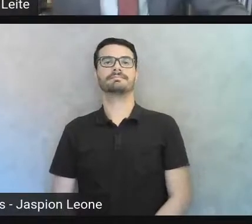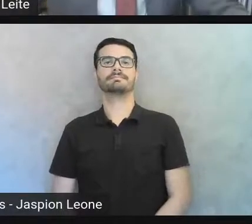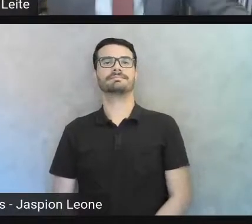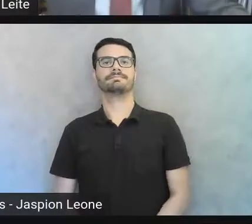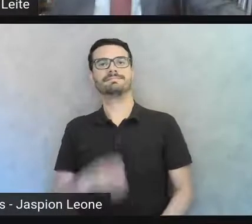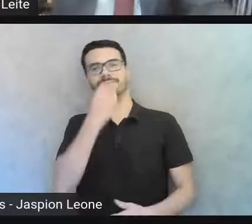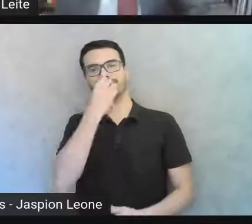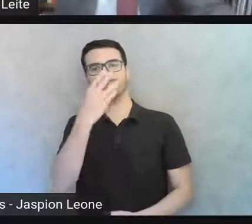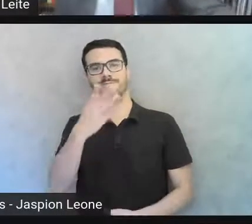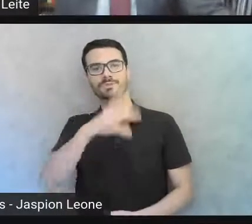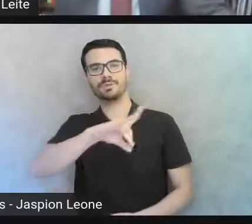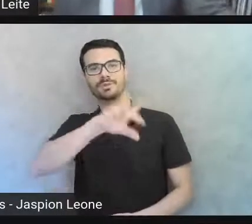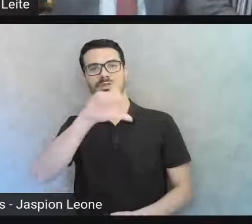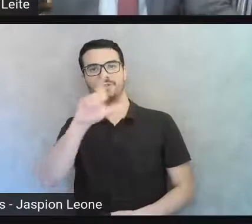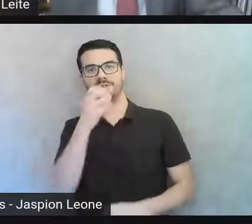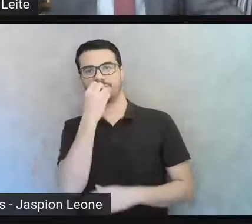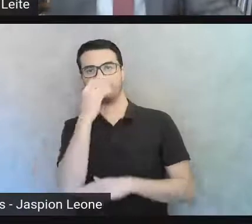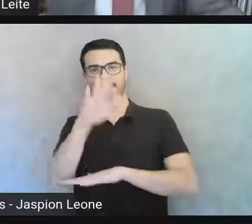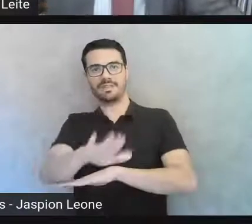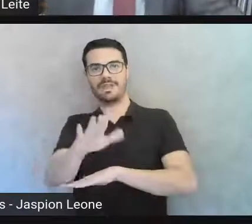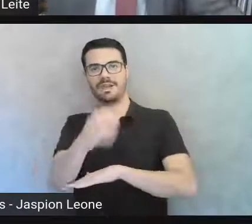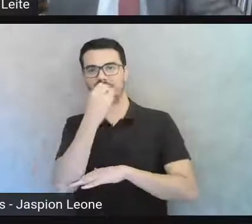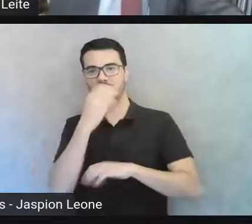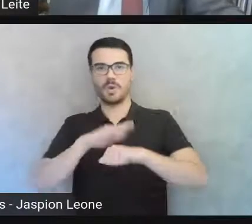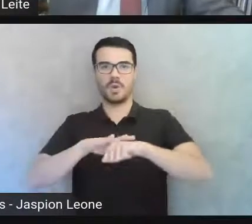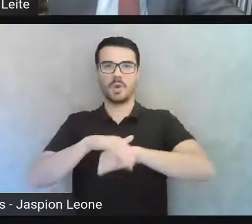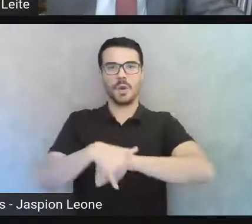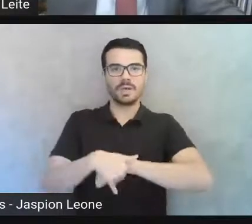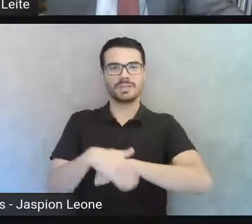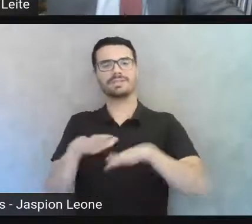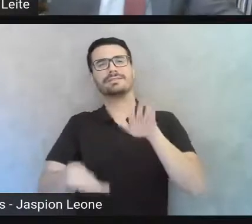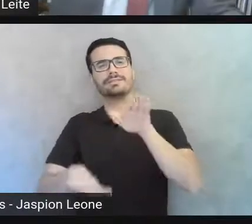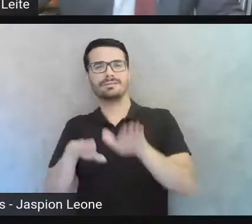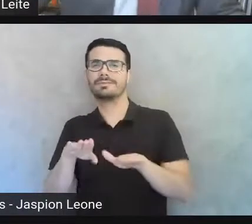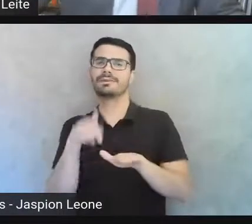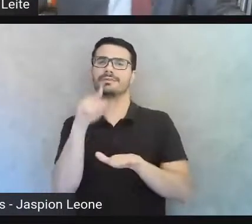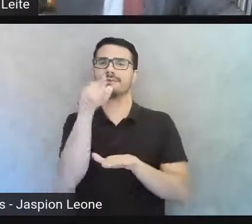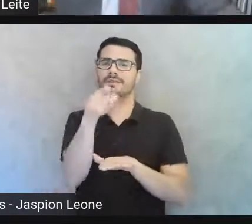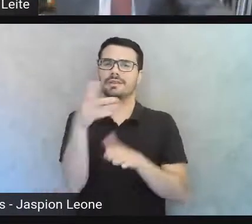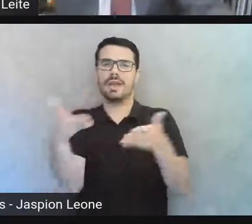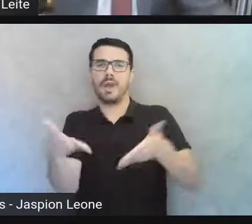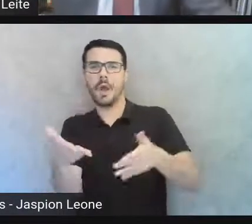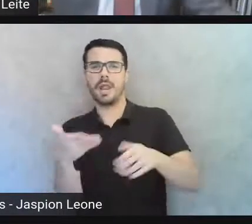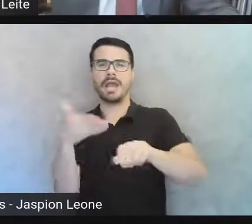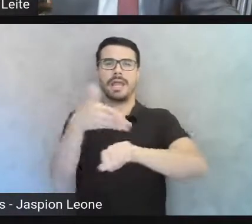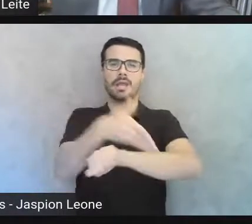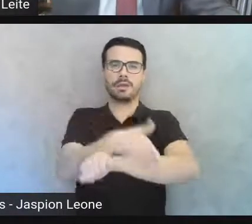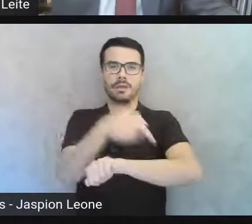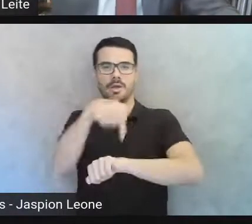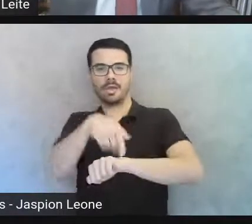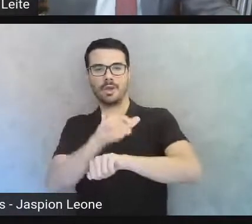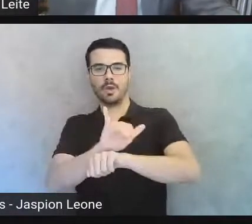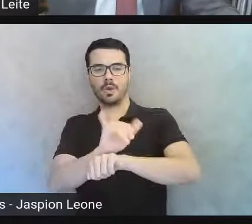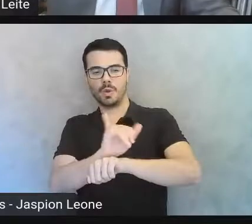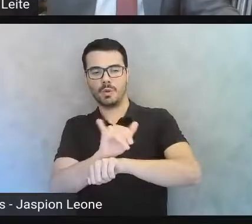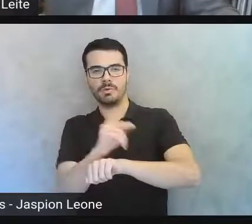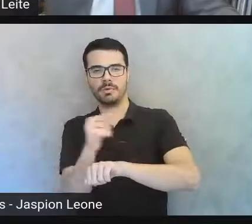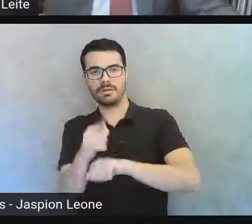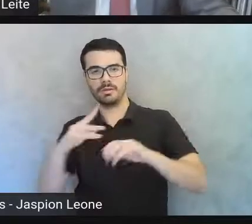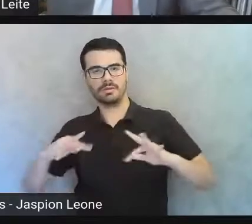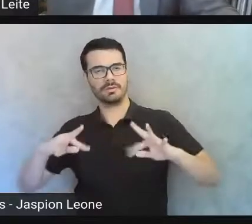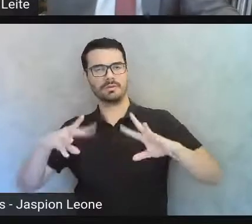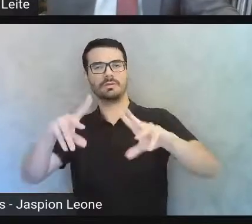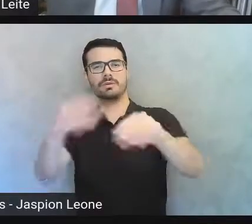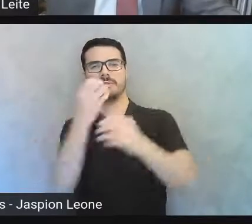Bom dia, boa tarde, boa noite, a depender do horário que você nos acompanha. Sejam todos e todas